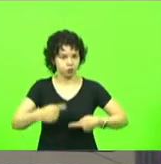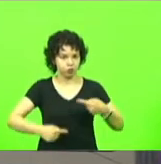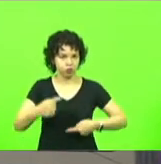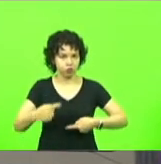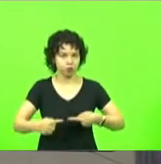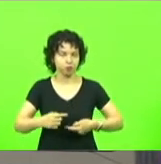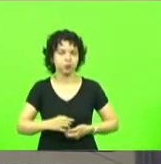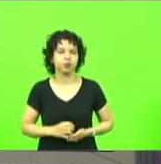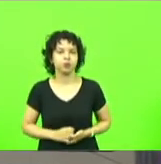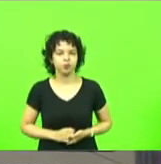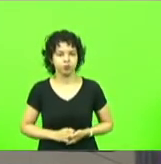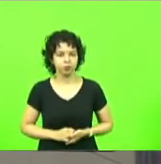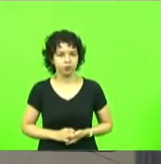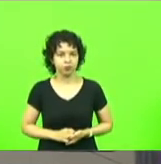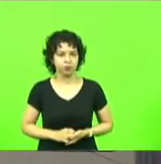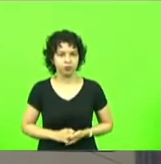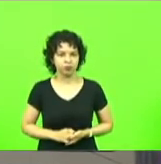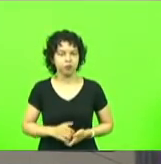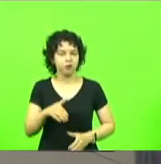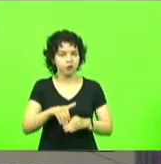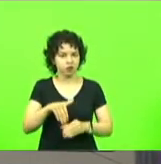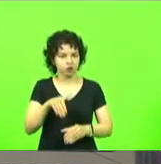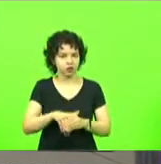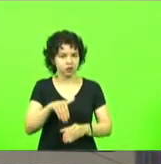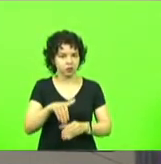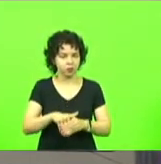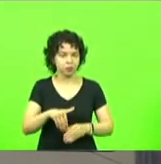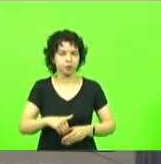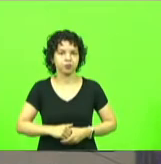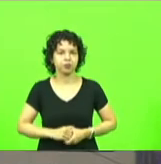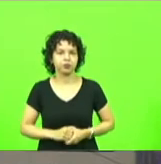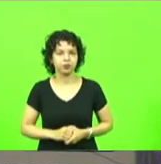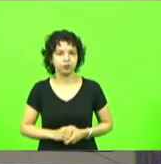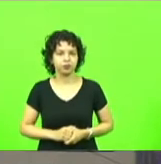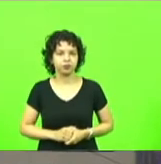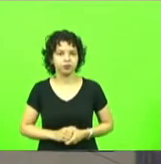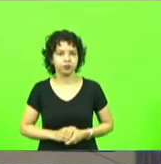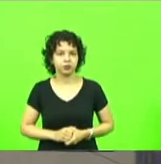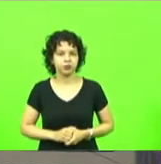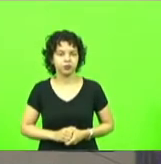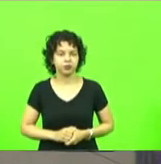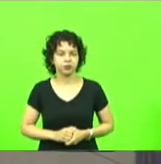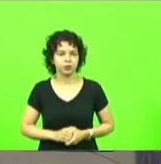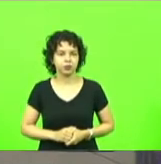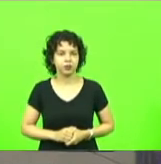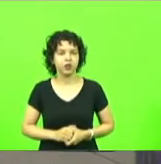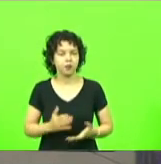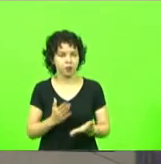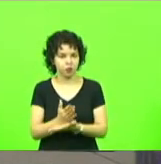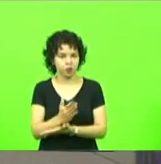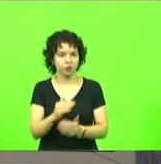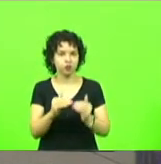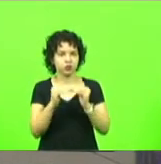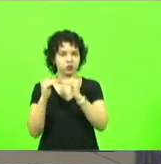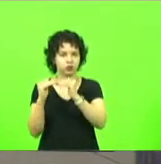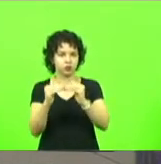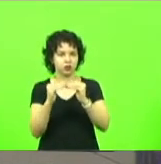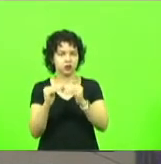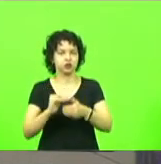não havendo quem queira discutir em votação também aprovado por